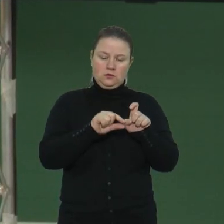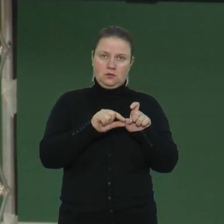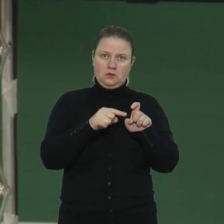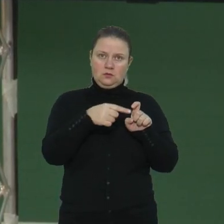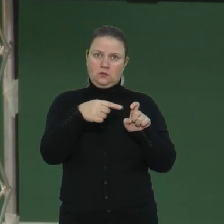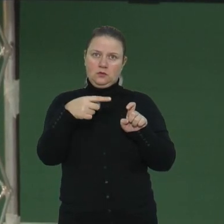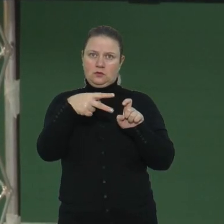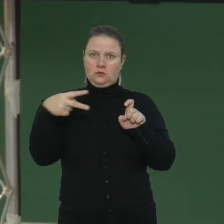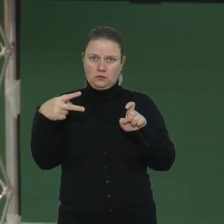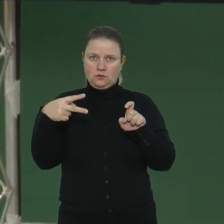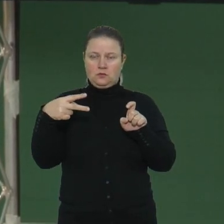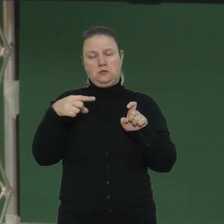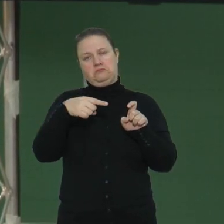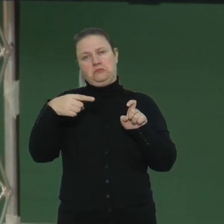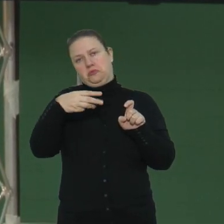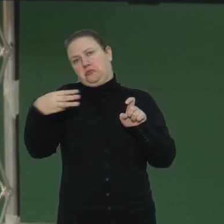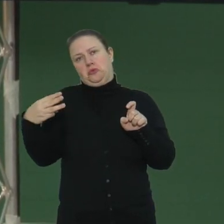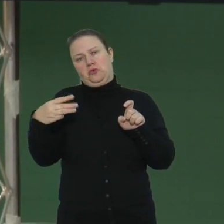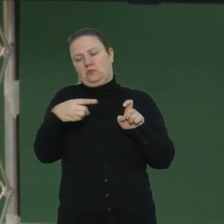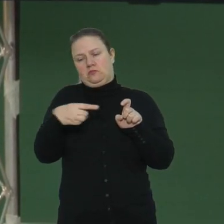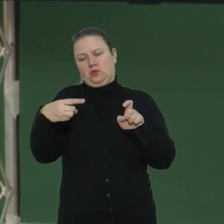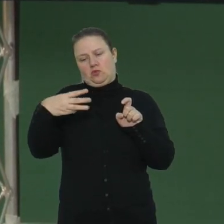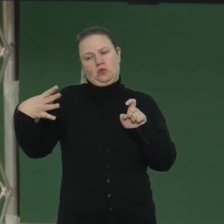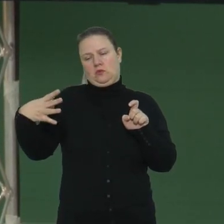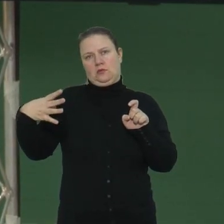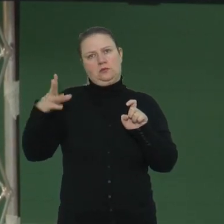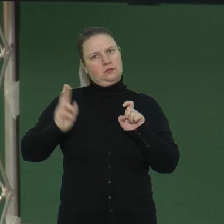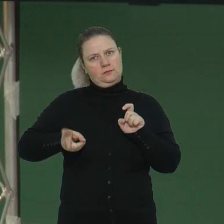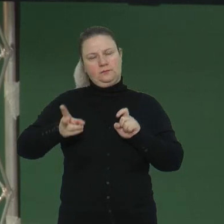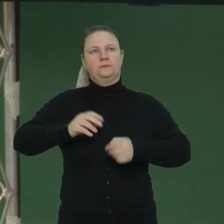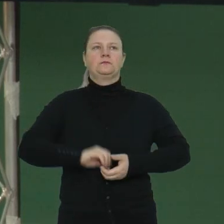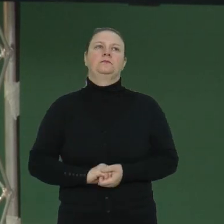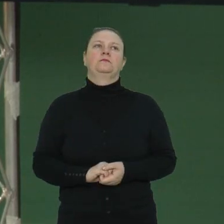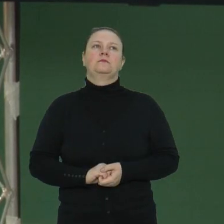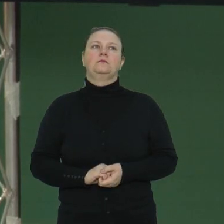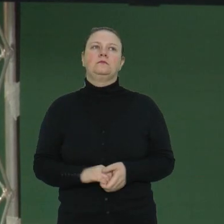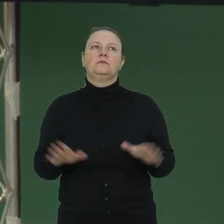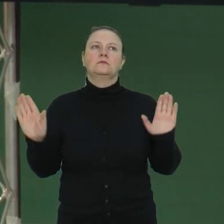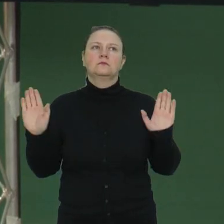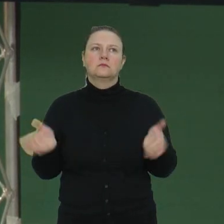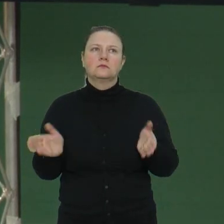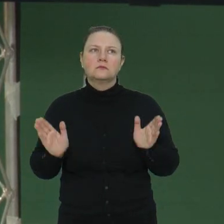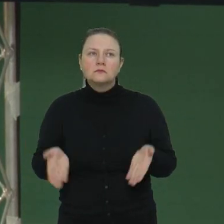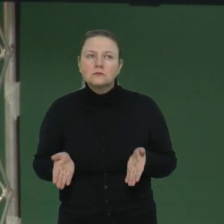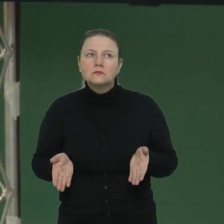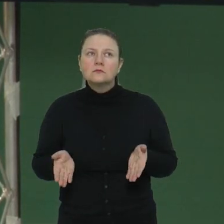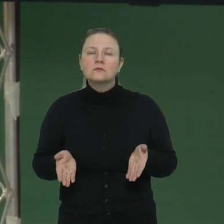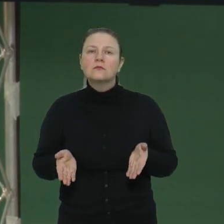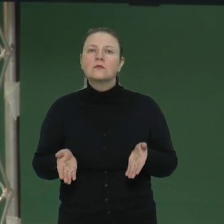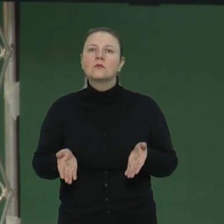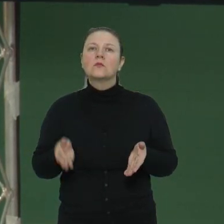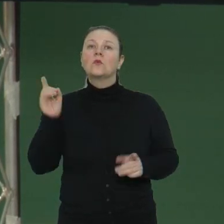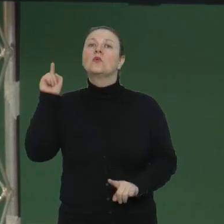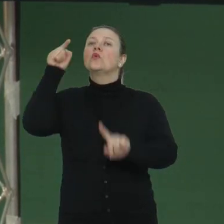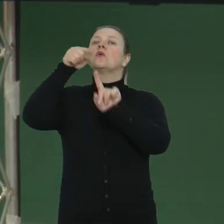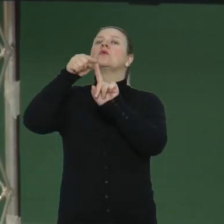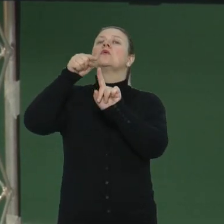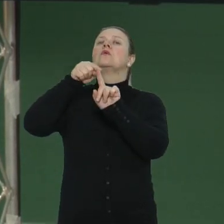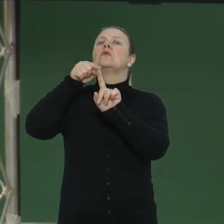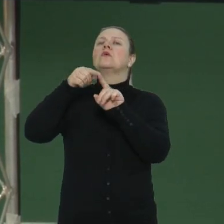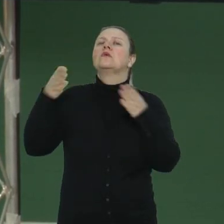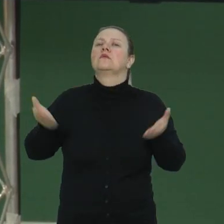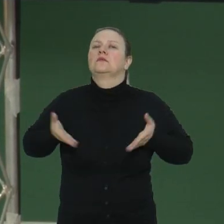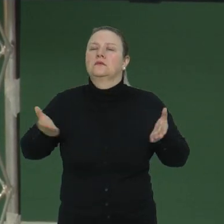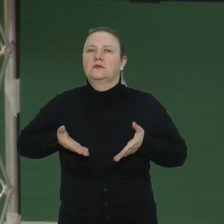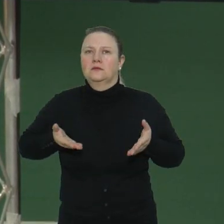menos 3, menos 4, ok? E agora, vamos voltar aqui um pouquinho, no nosso desafio, a gente vai fazer o